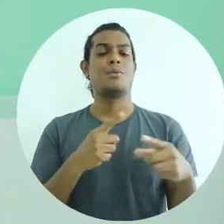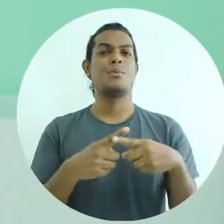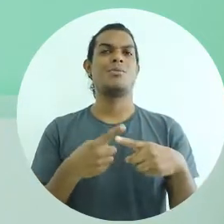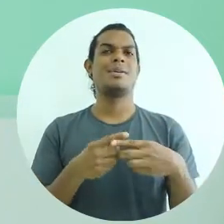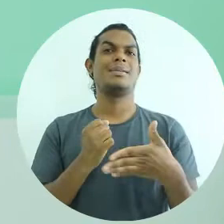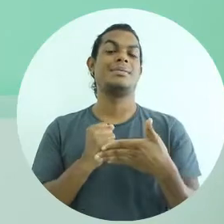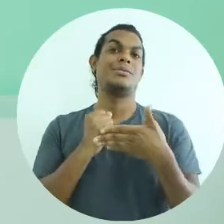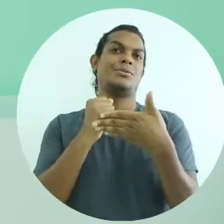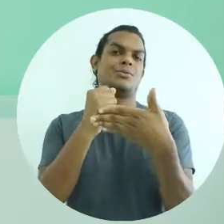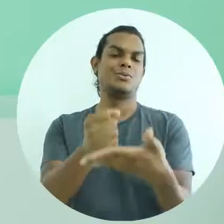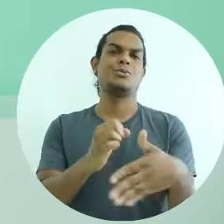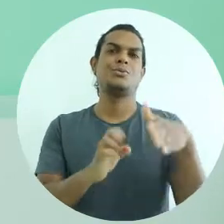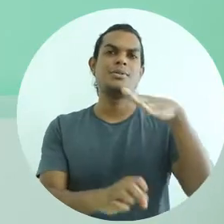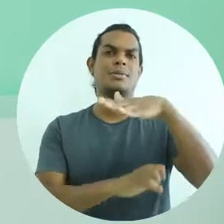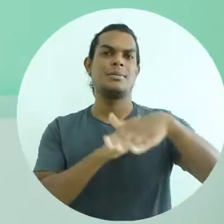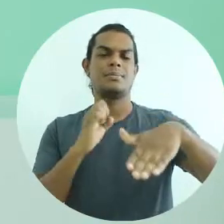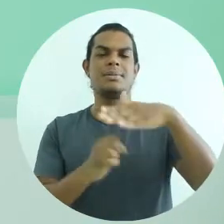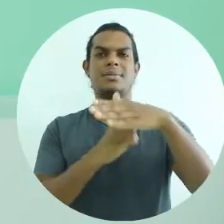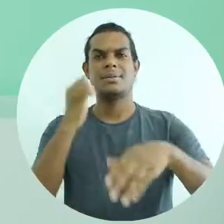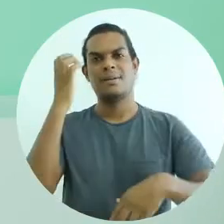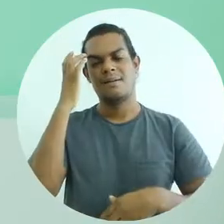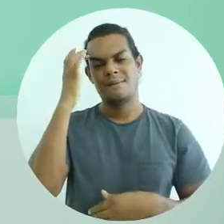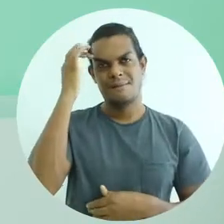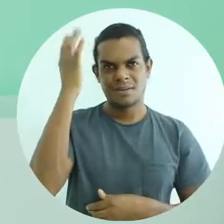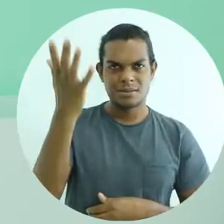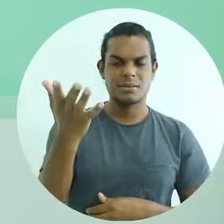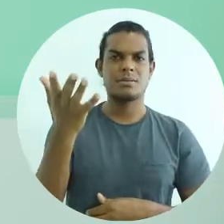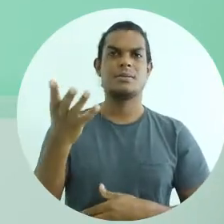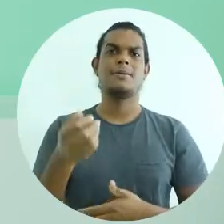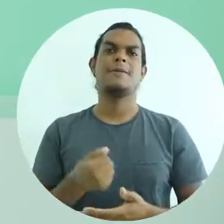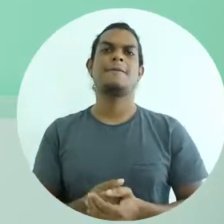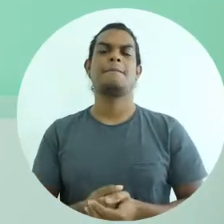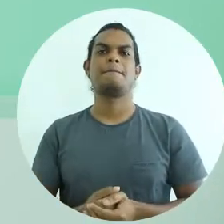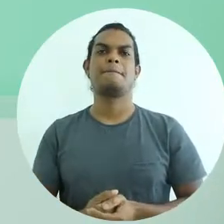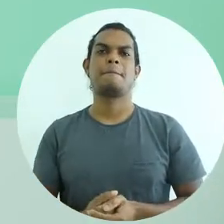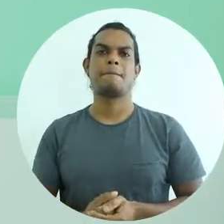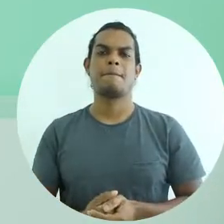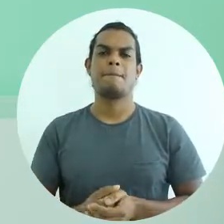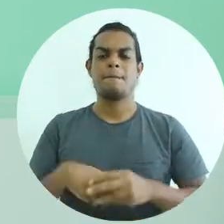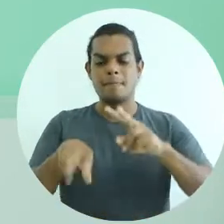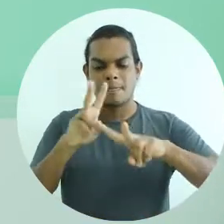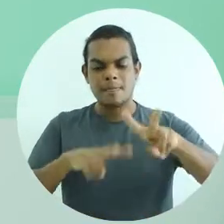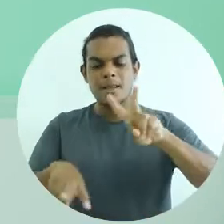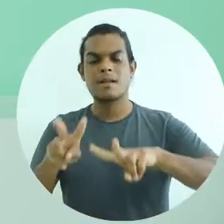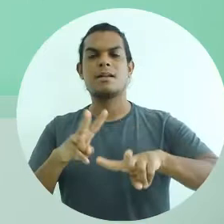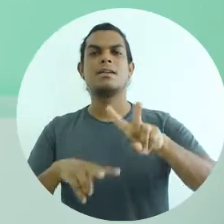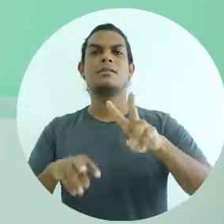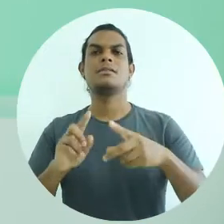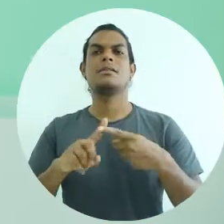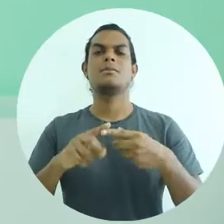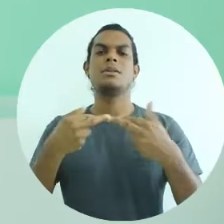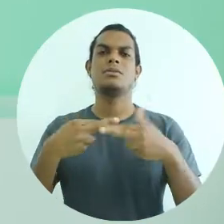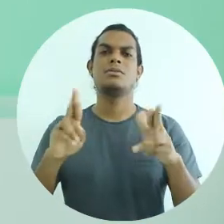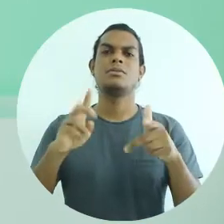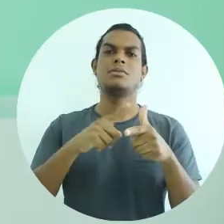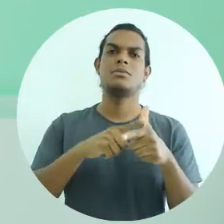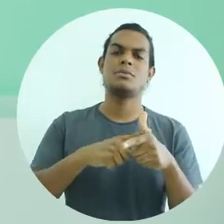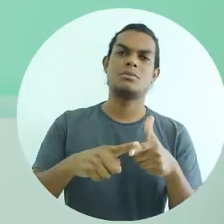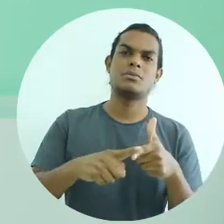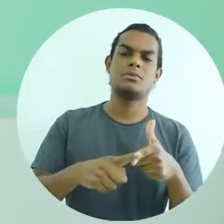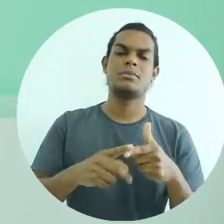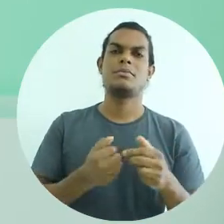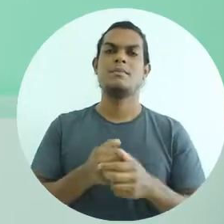as empresas a facilitar o planejamento, a facilitar a análise e a solução de problemas para atingir